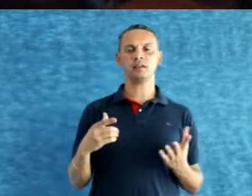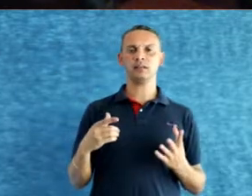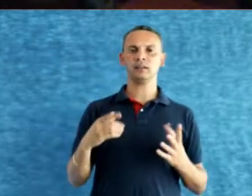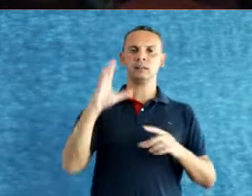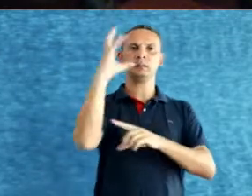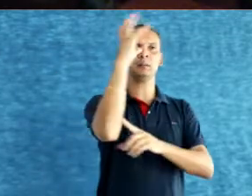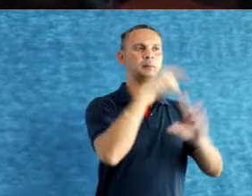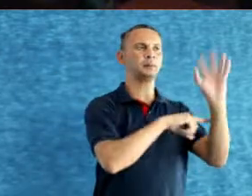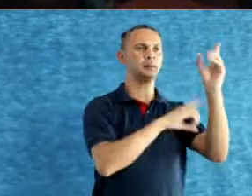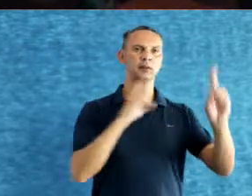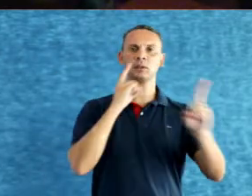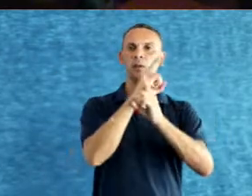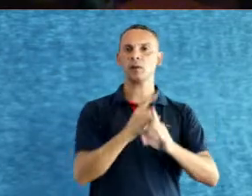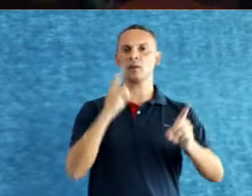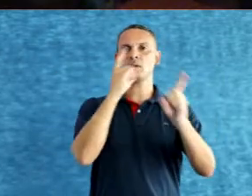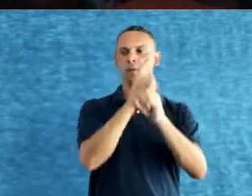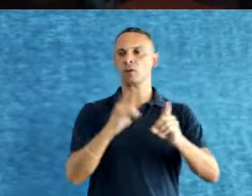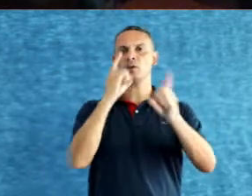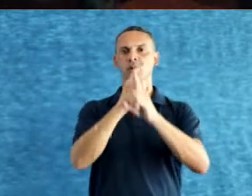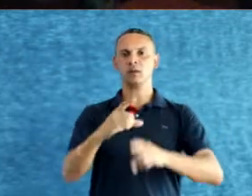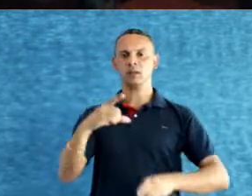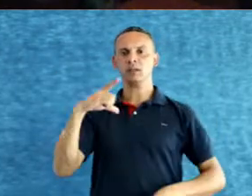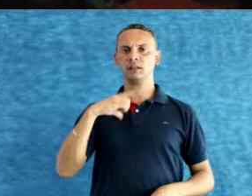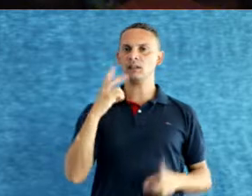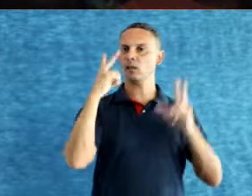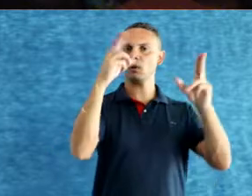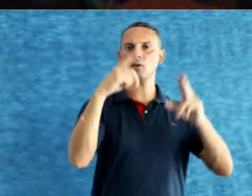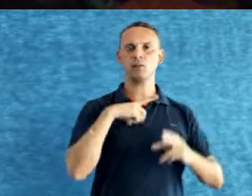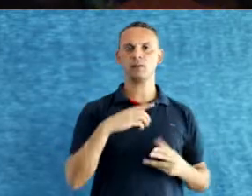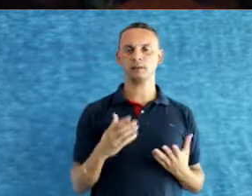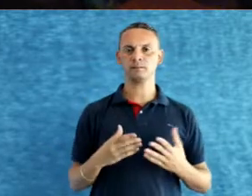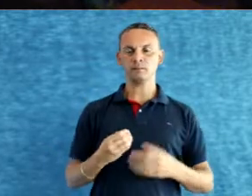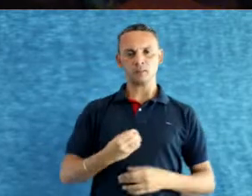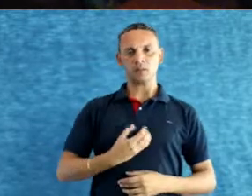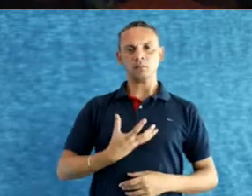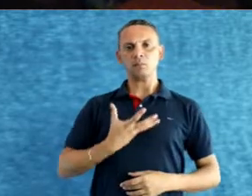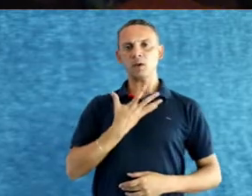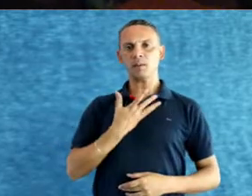liberais, que os homens do imperador, né, tinham derrotado,